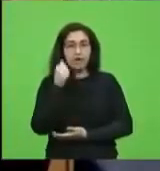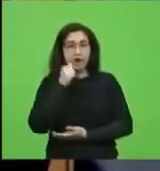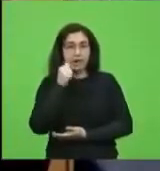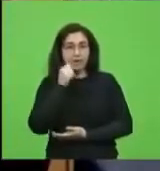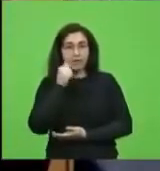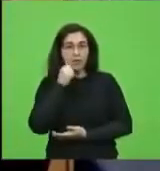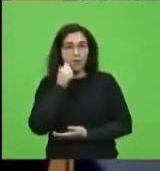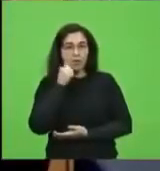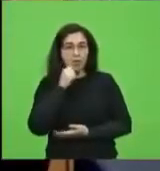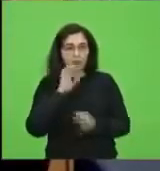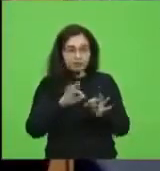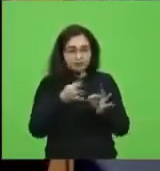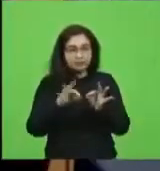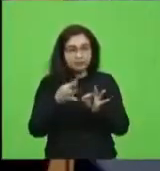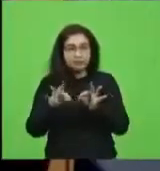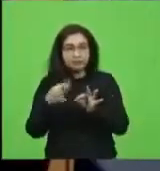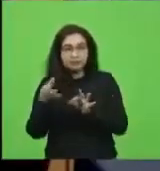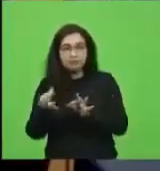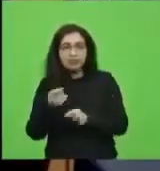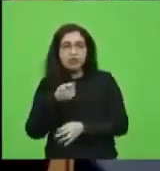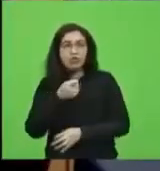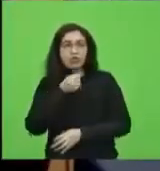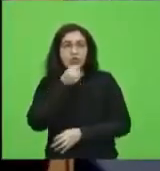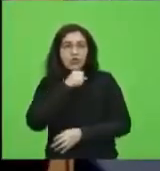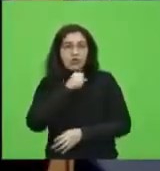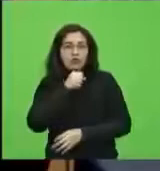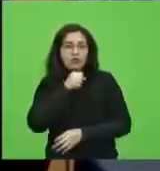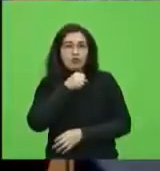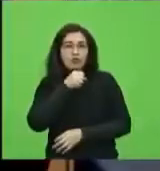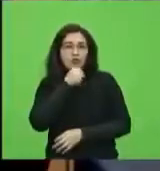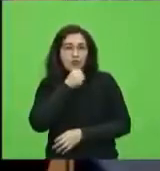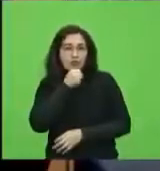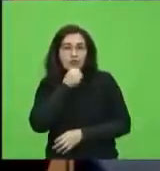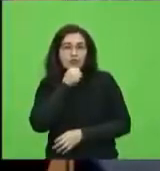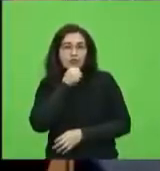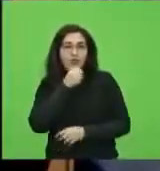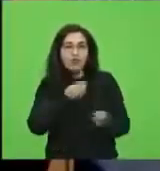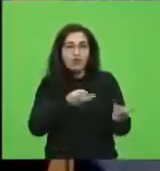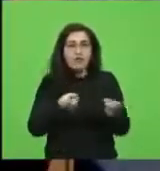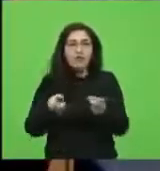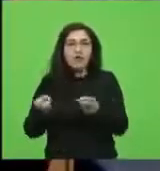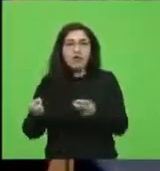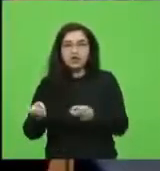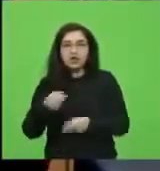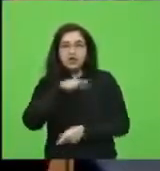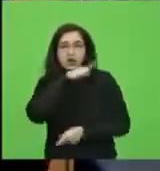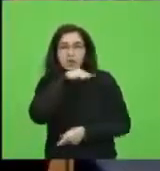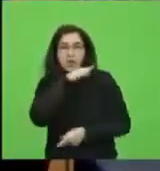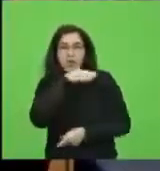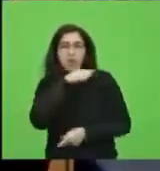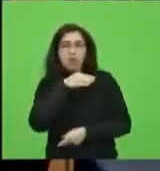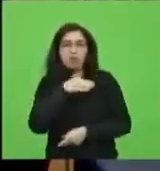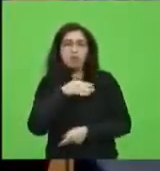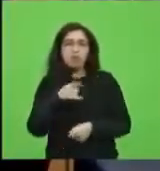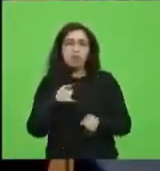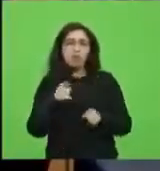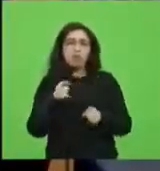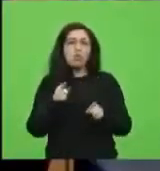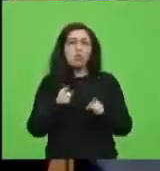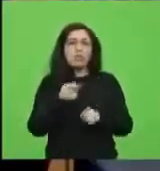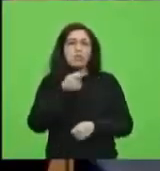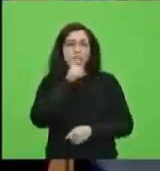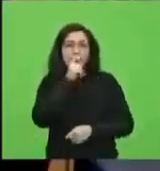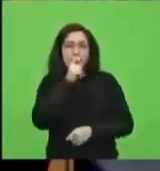avô criava porco, vendia banha. Meu pai deu aula aqui no Instituto de Educação, aqui do lado, lá no Arantes, em